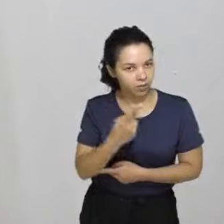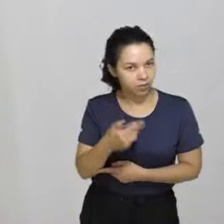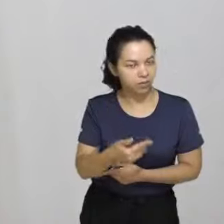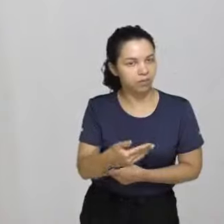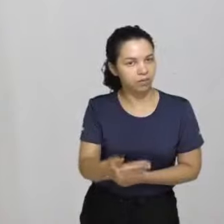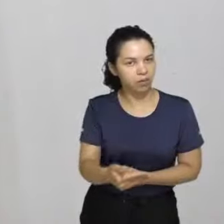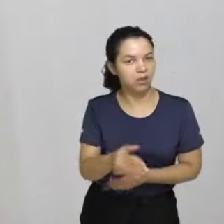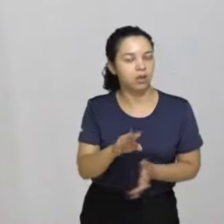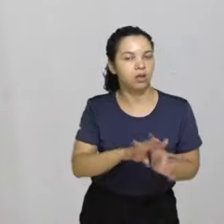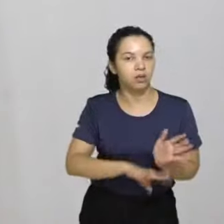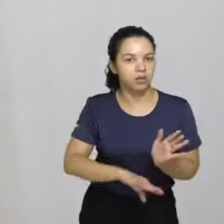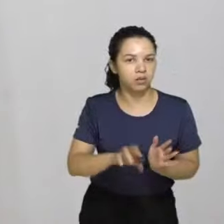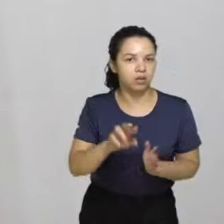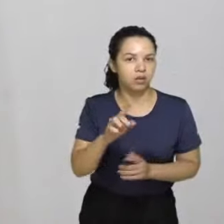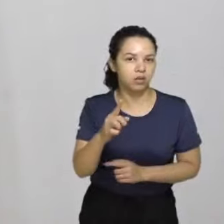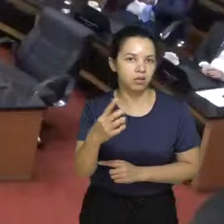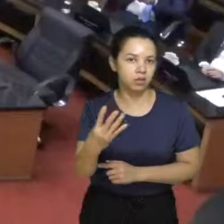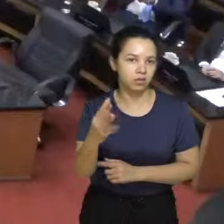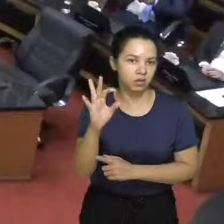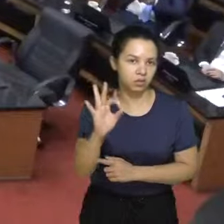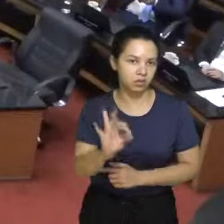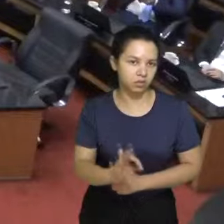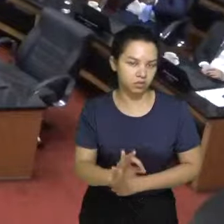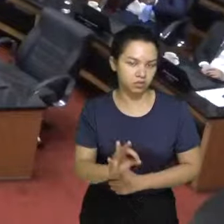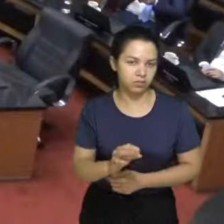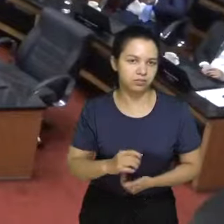os 14%